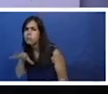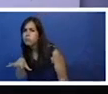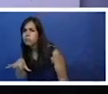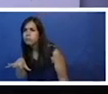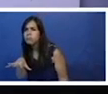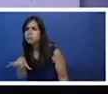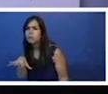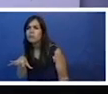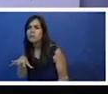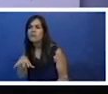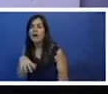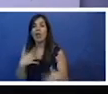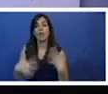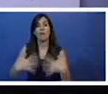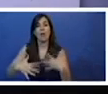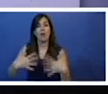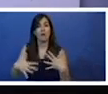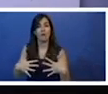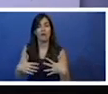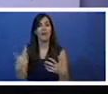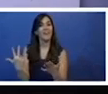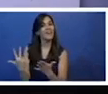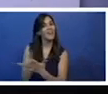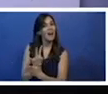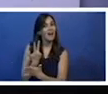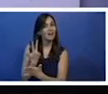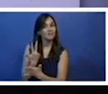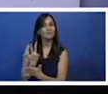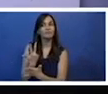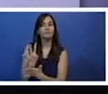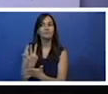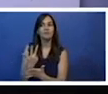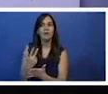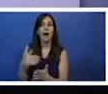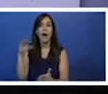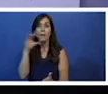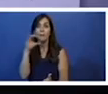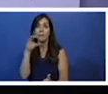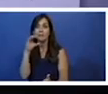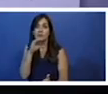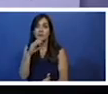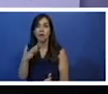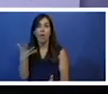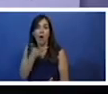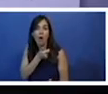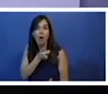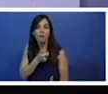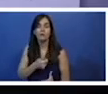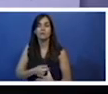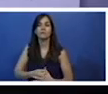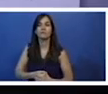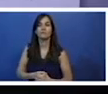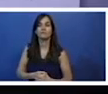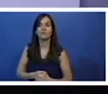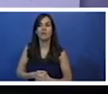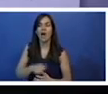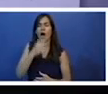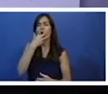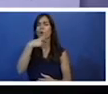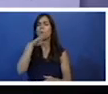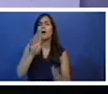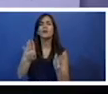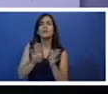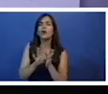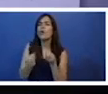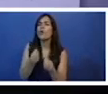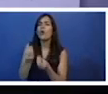vomitar, atrapalhar, errar, apressar. Aí o pai chega e fala: como